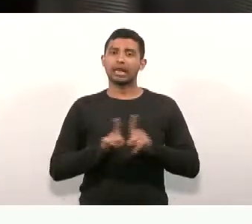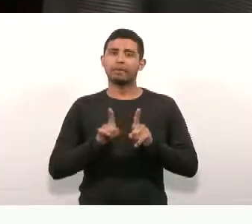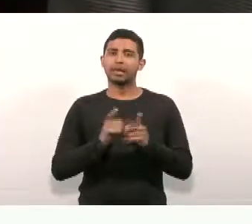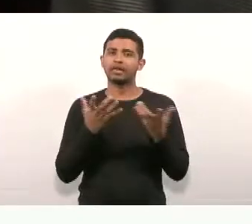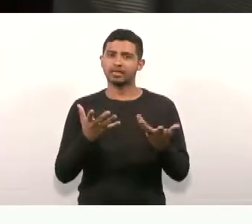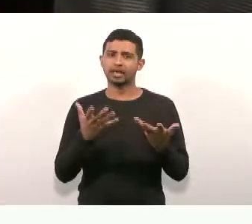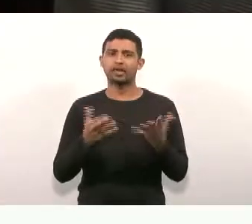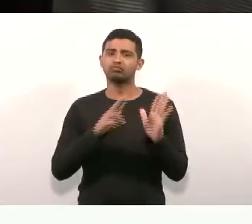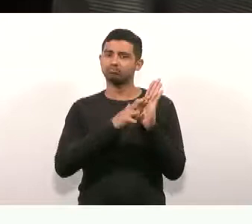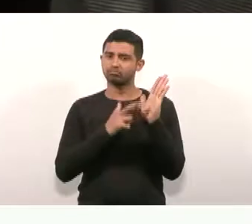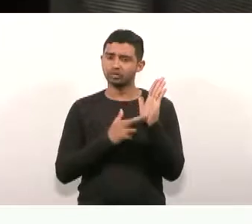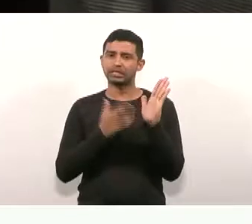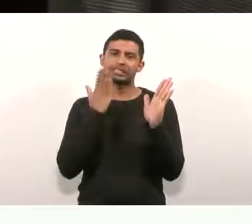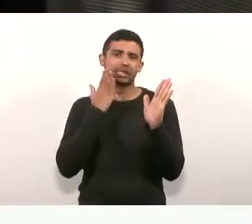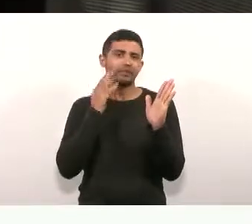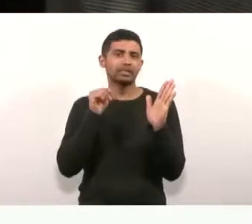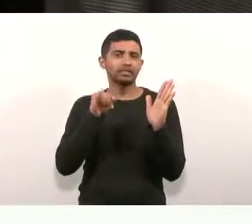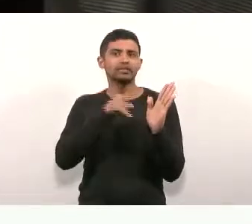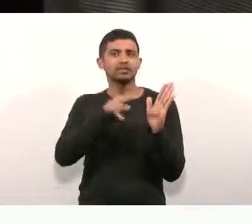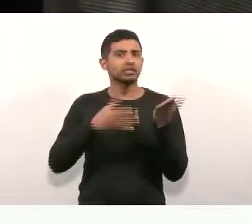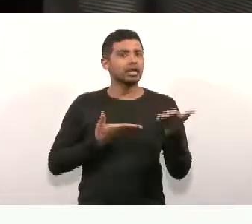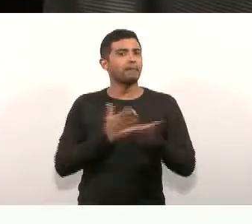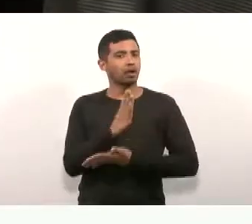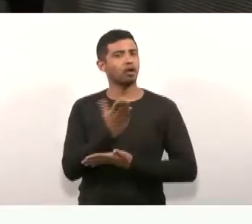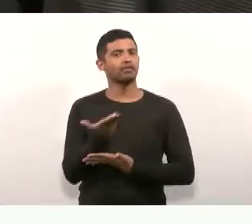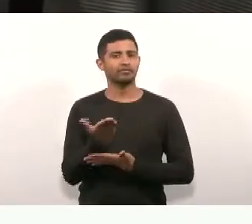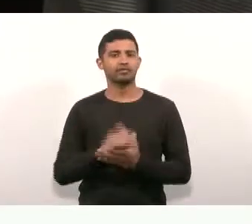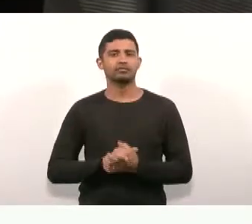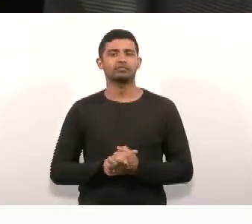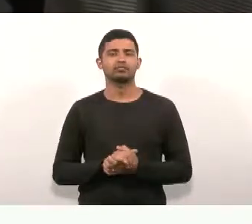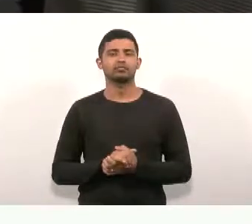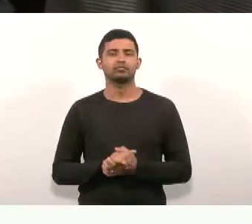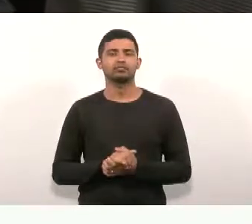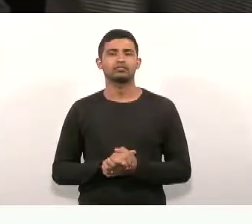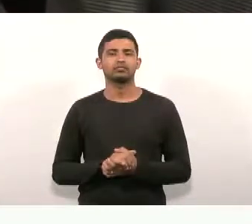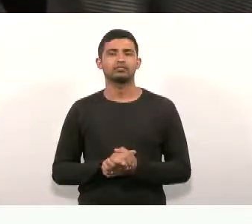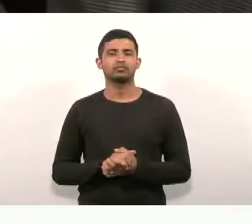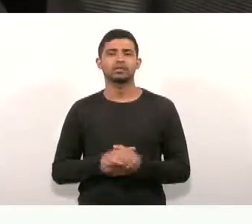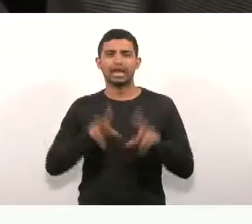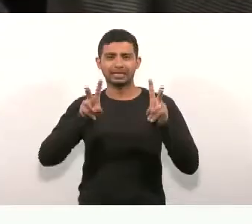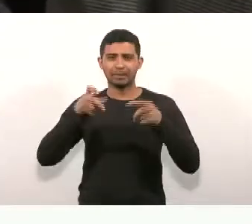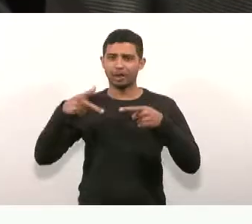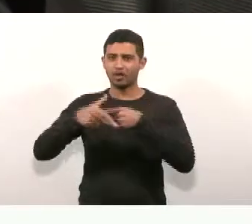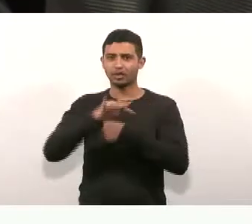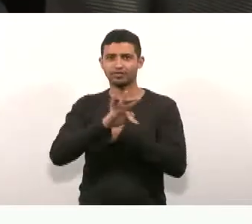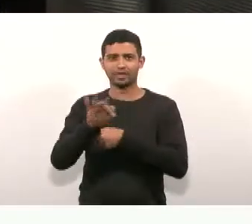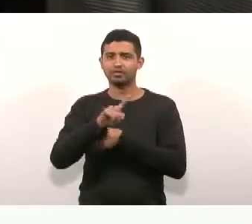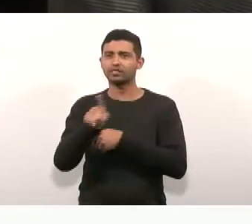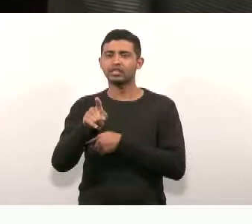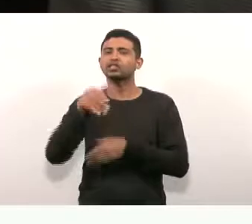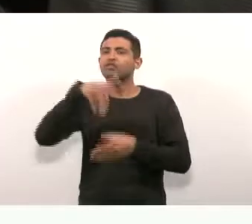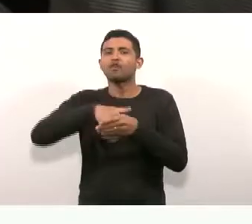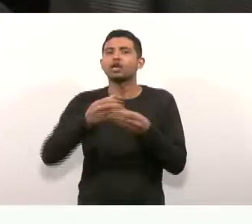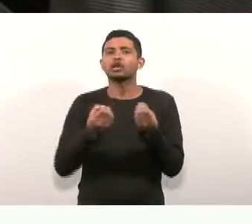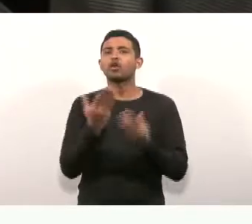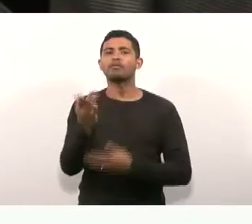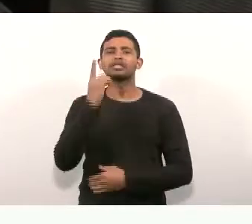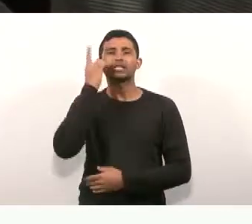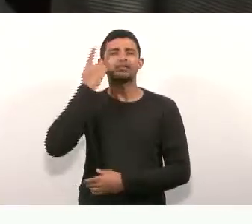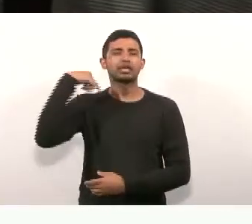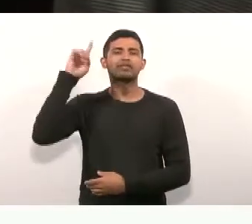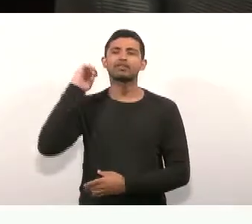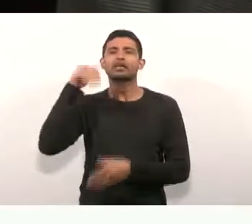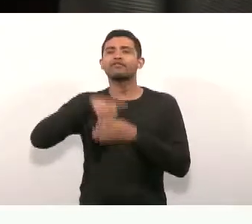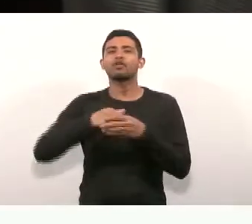esse relatório, feito a consequência da jornada do Corte Federal, para que os deputados pudessem votar a respeito. Como vota o deputado Valdec